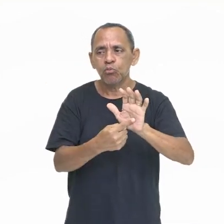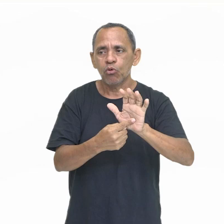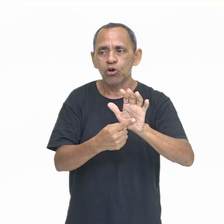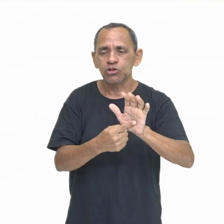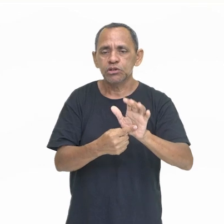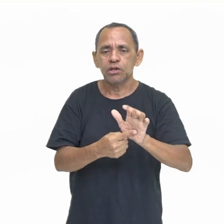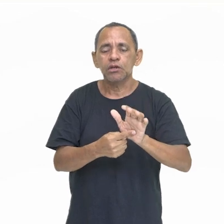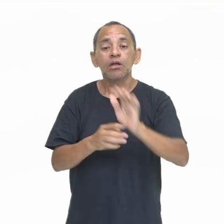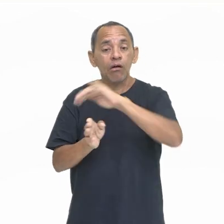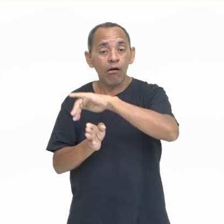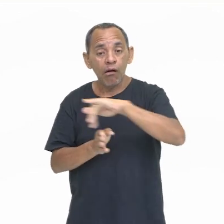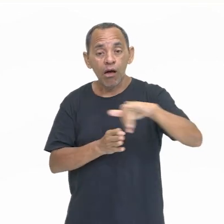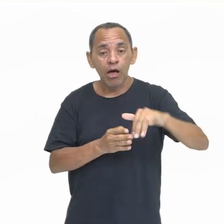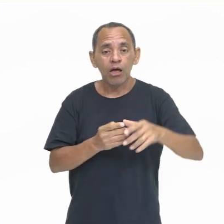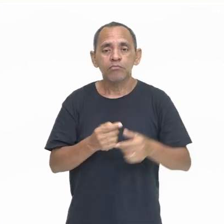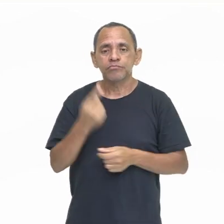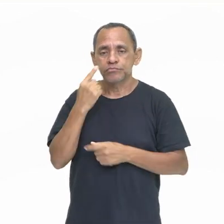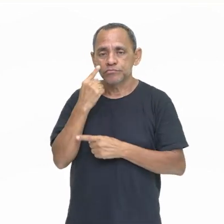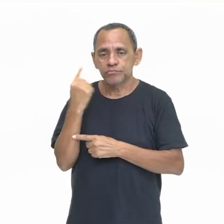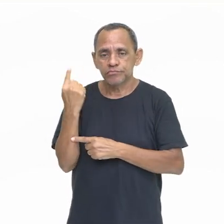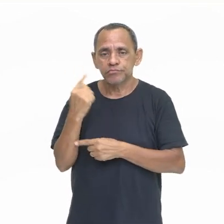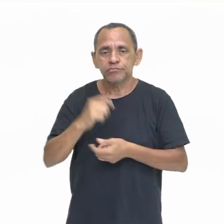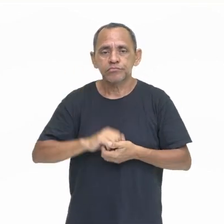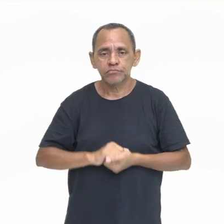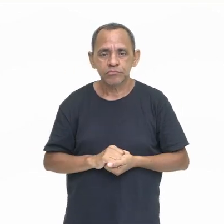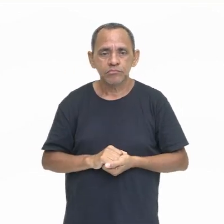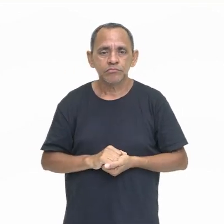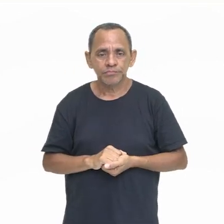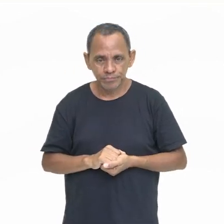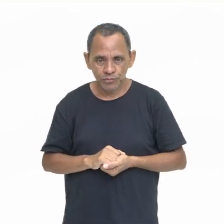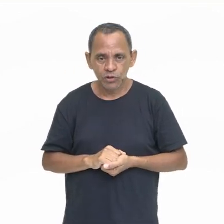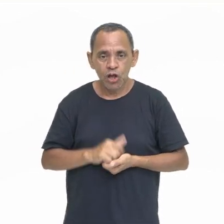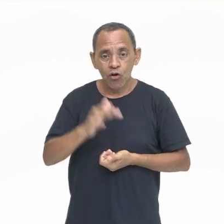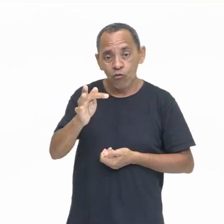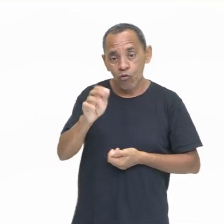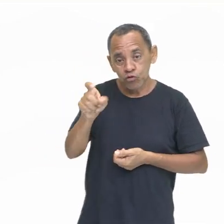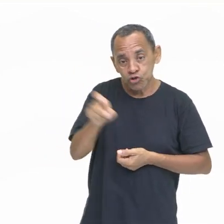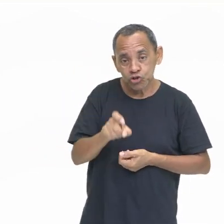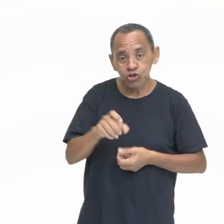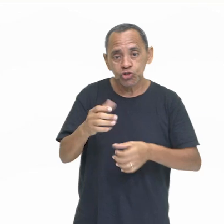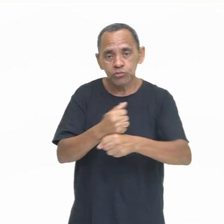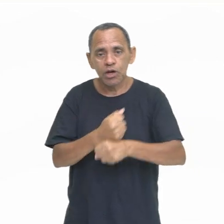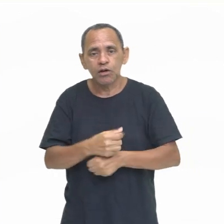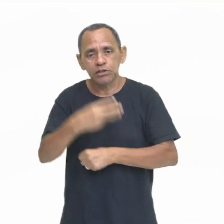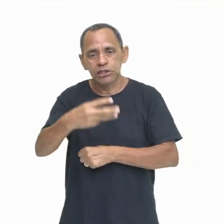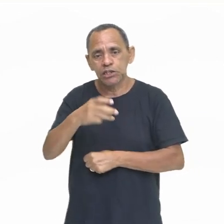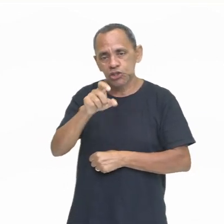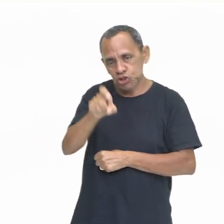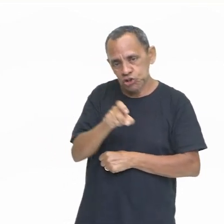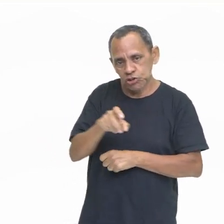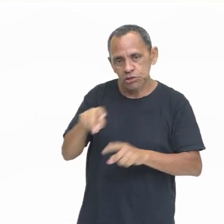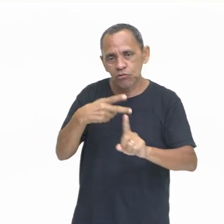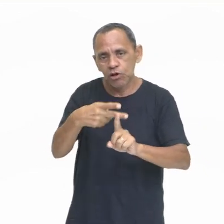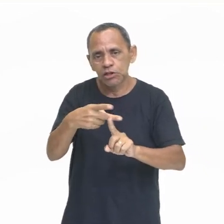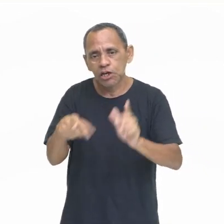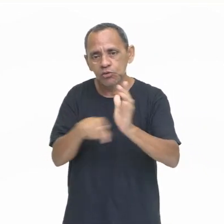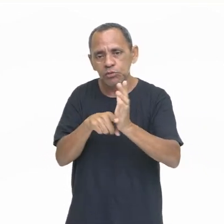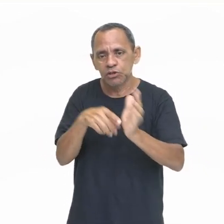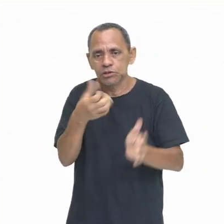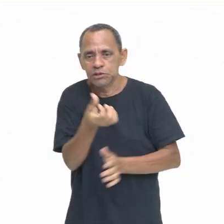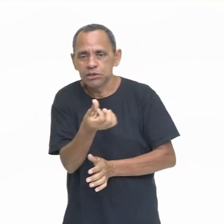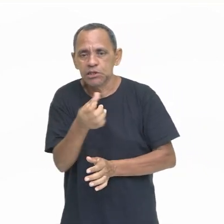Dada a função f de x igual a 3x² menos 6x menos 2, diga se ele é ponto de máximo ou de